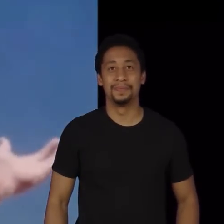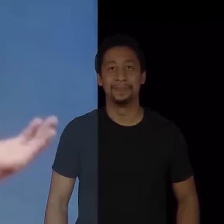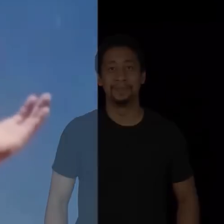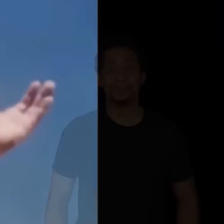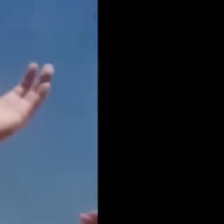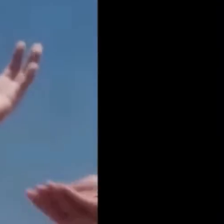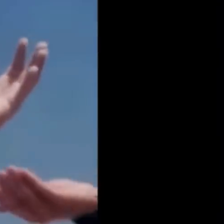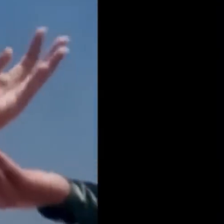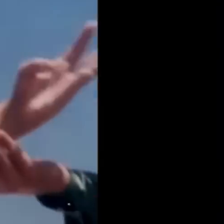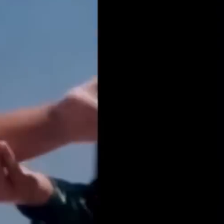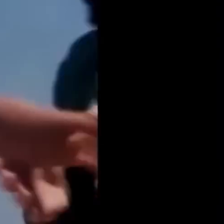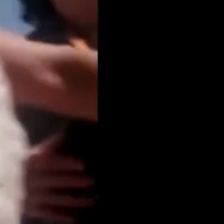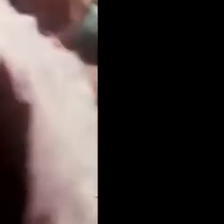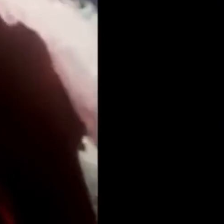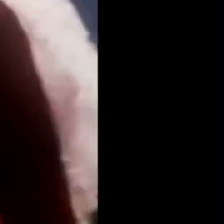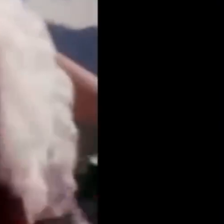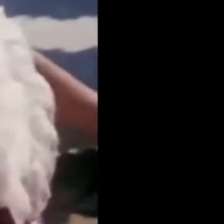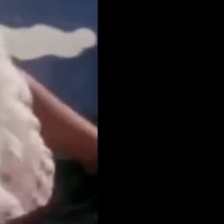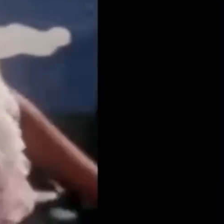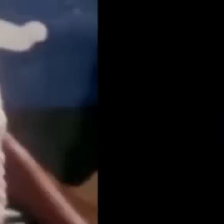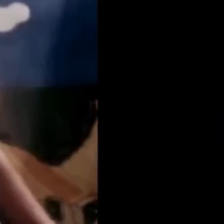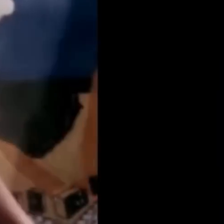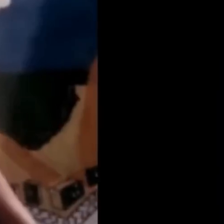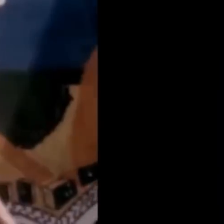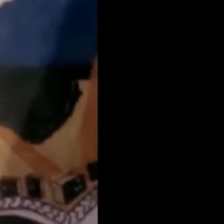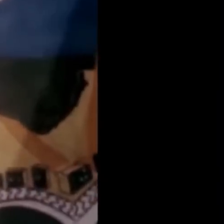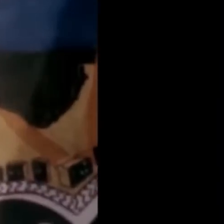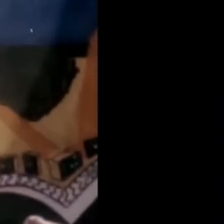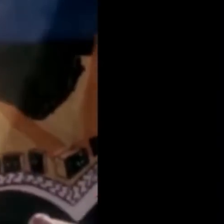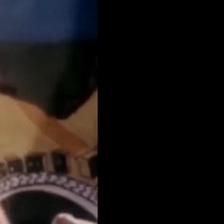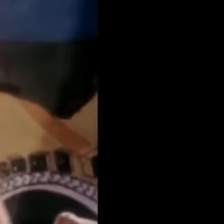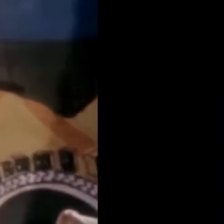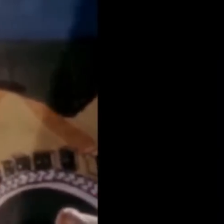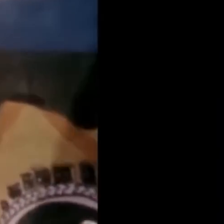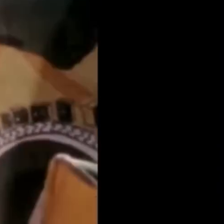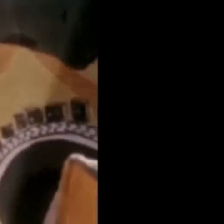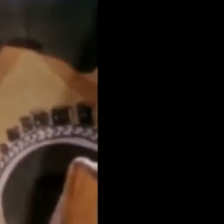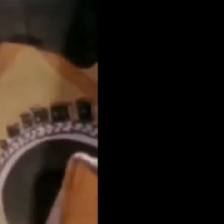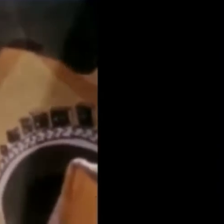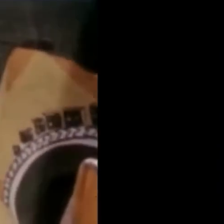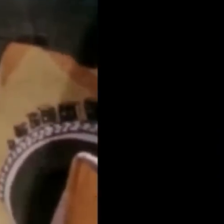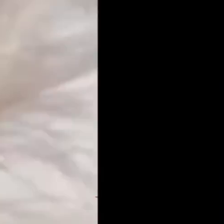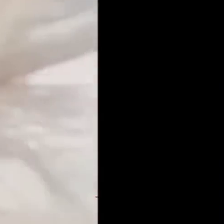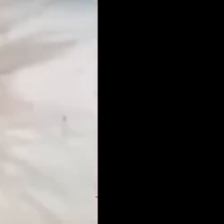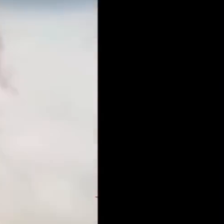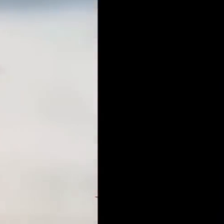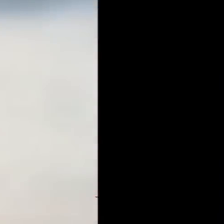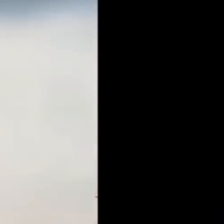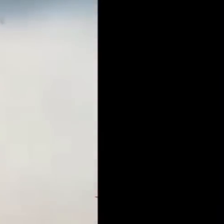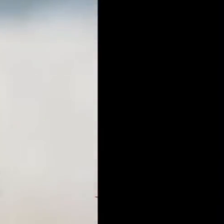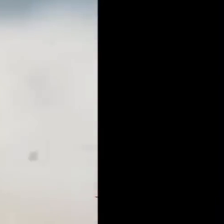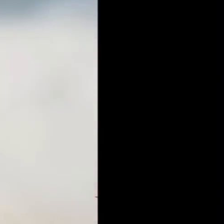sacrifício, uma renúncia, uma